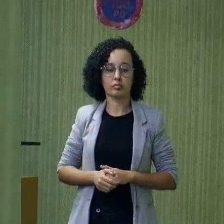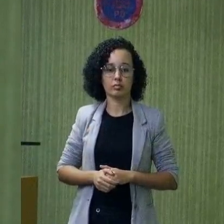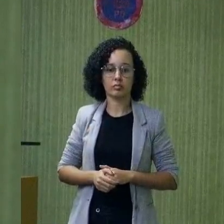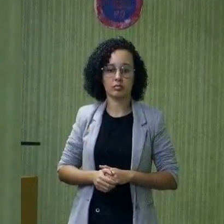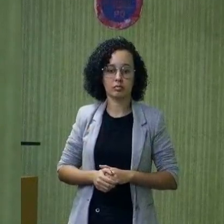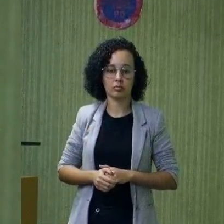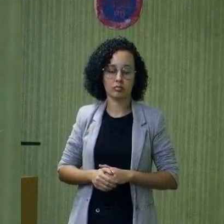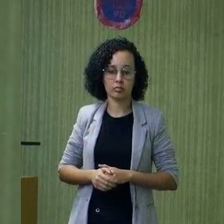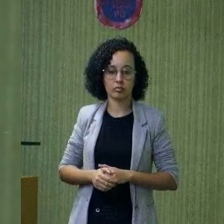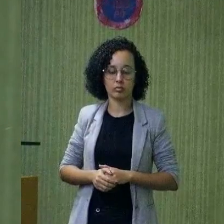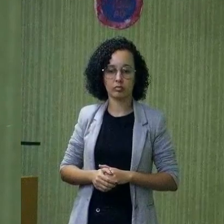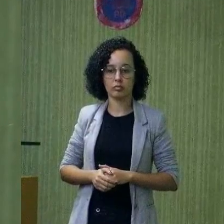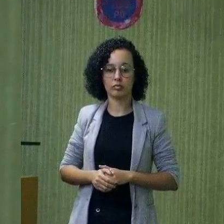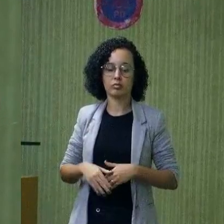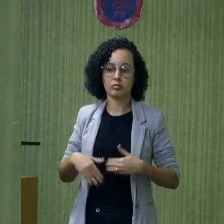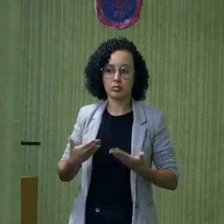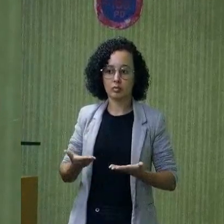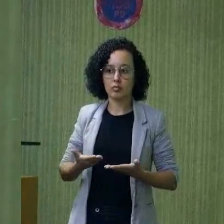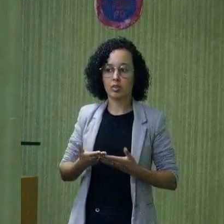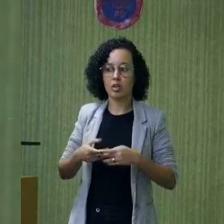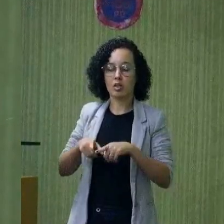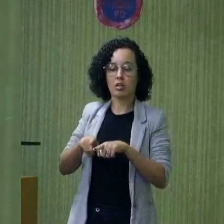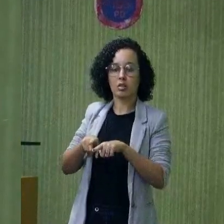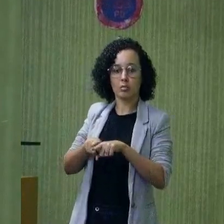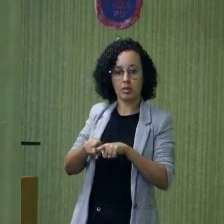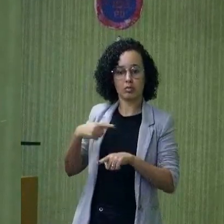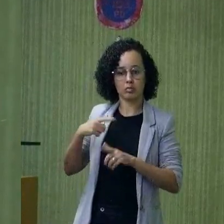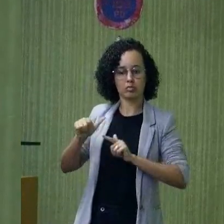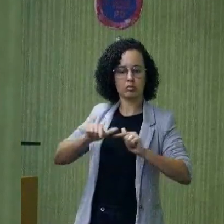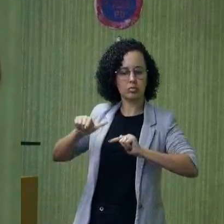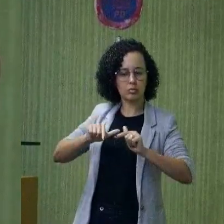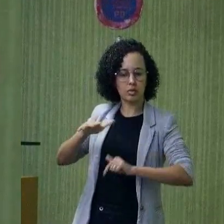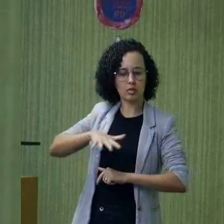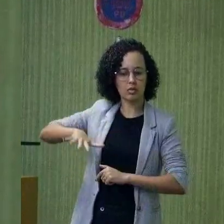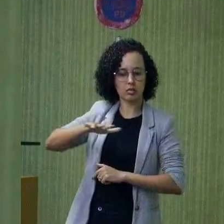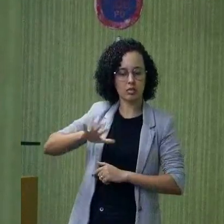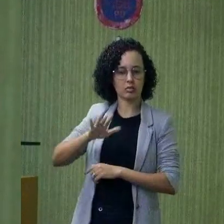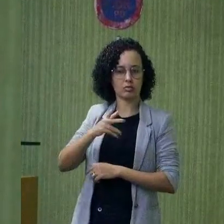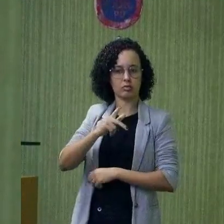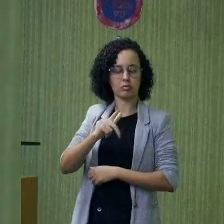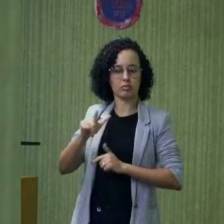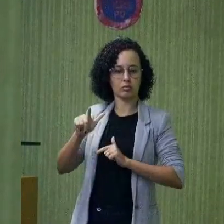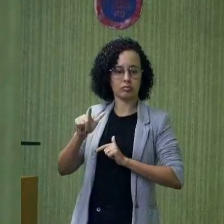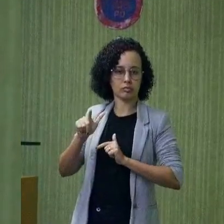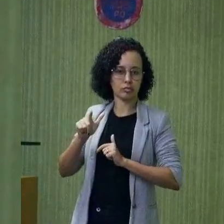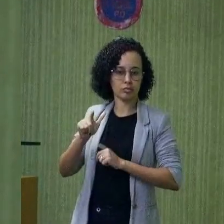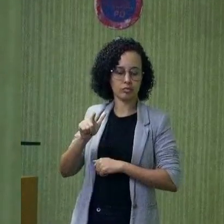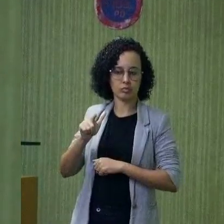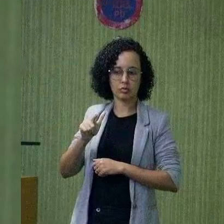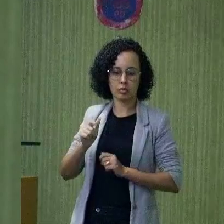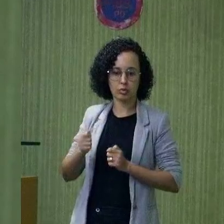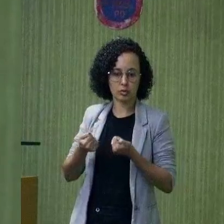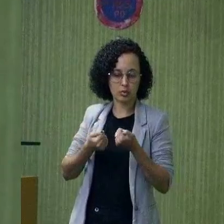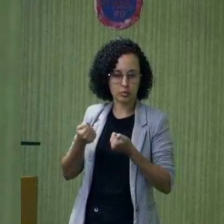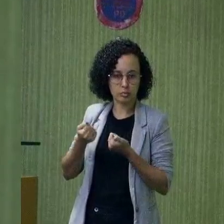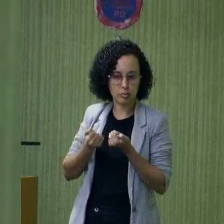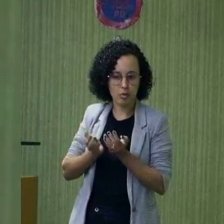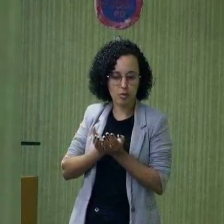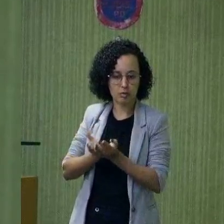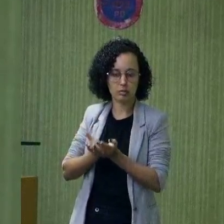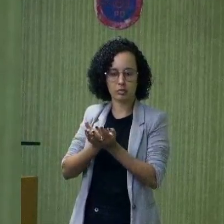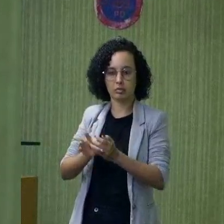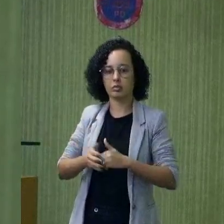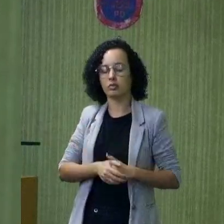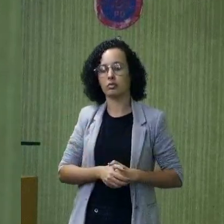ela conhece inclusive eh quando eu atuei na questão do transporte Lucas eles